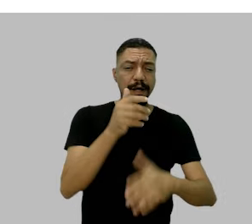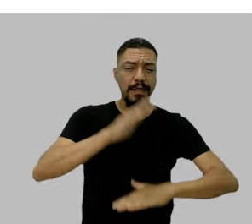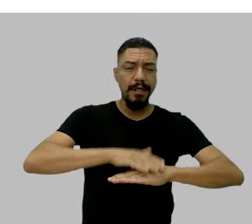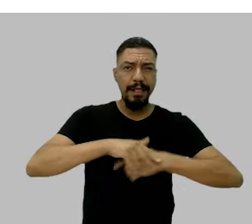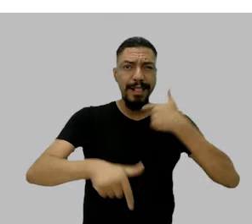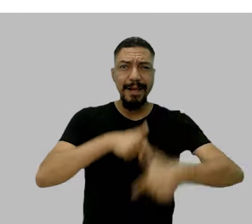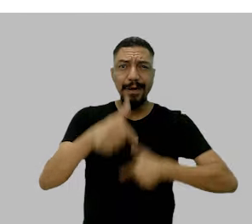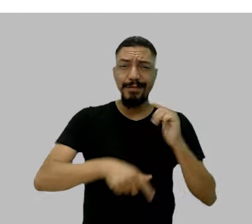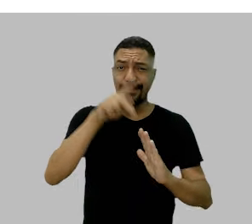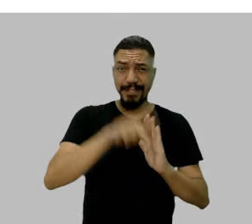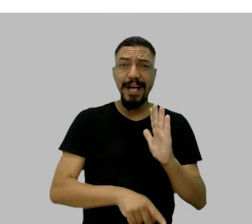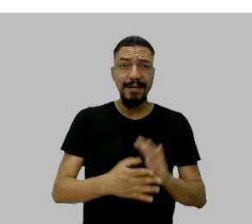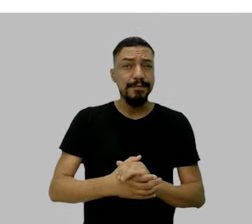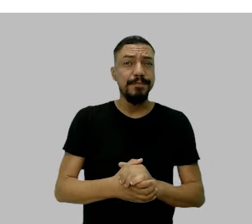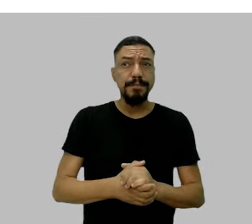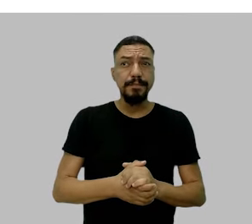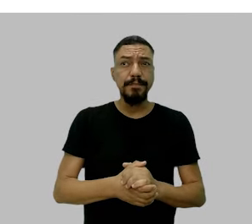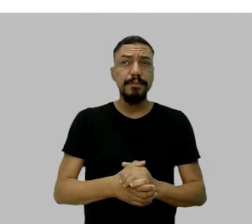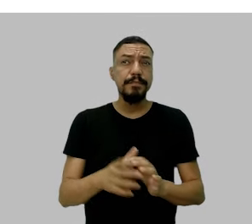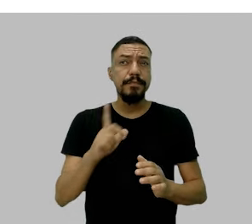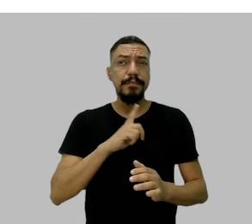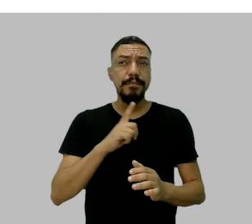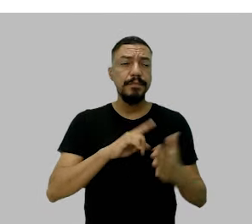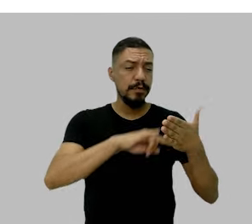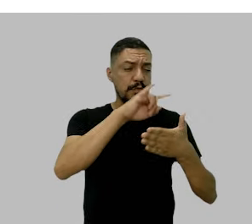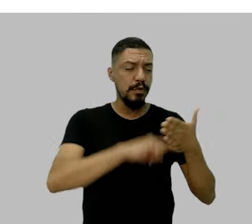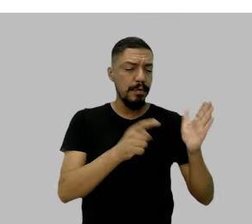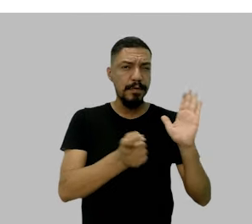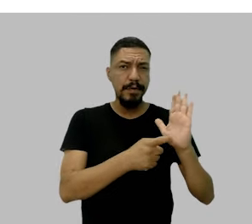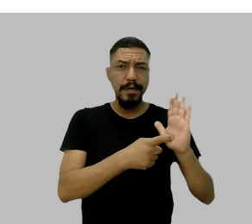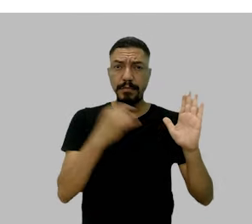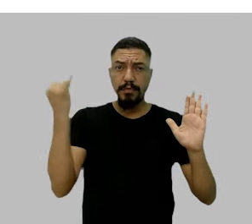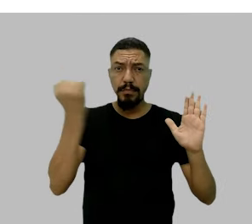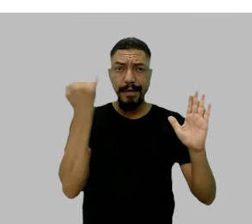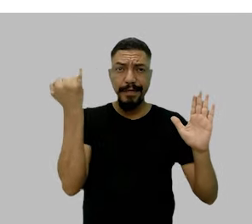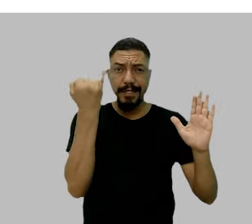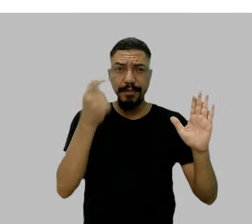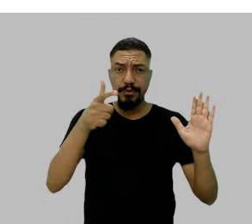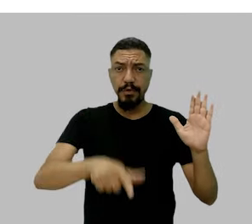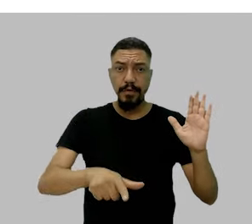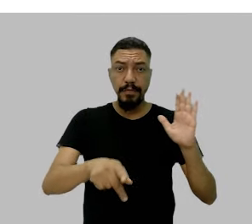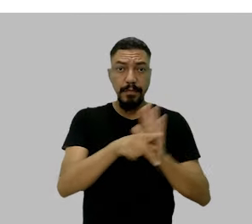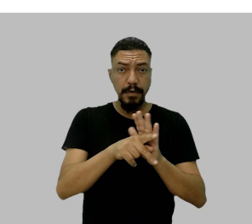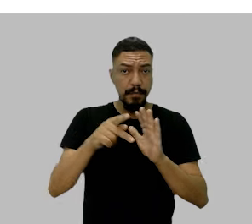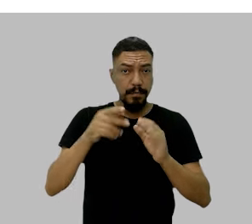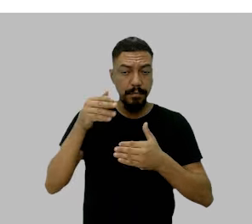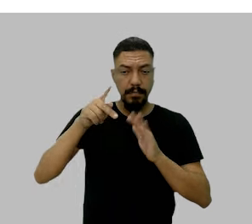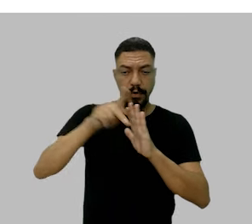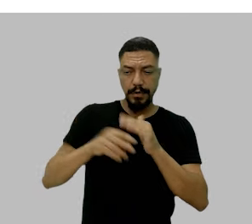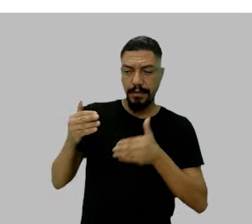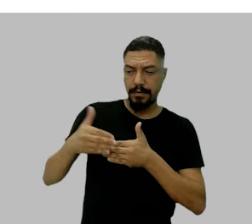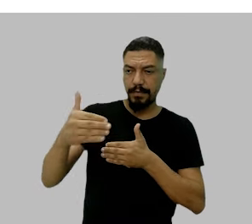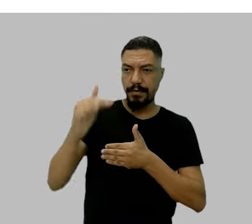projeto. Então acaba sendo assim, um documento muito importante, de novo, para os próximos projetos, porque aí a gente vê, eu